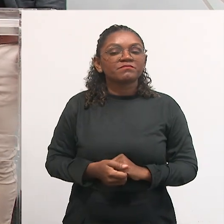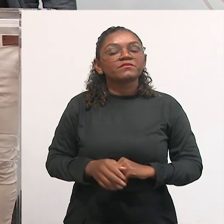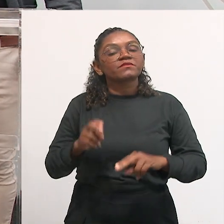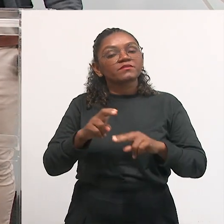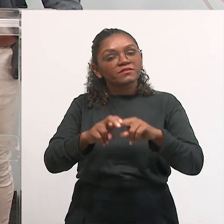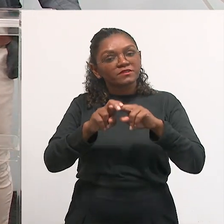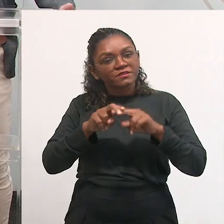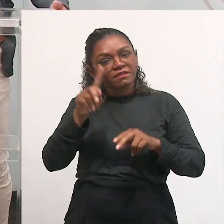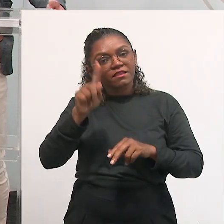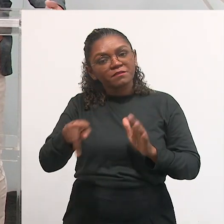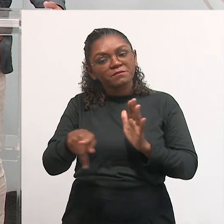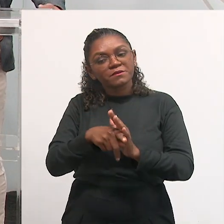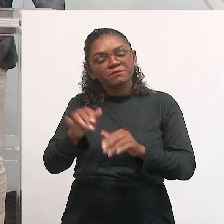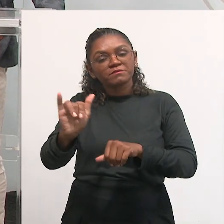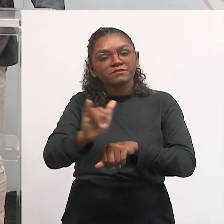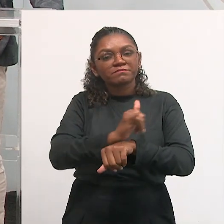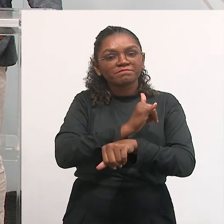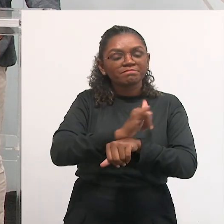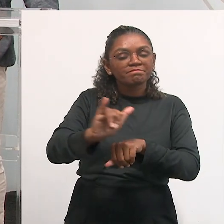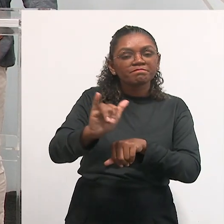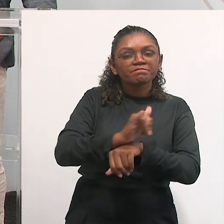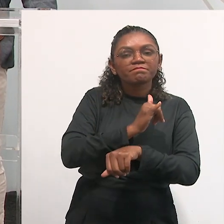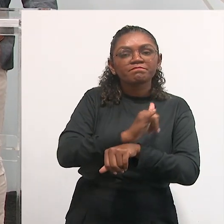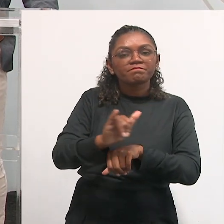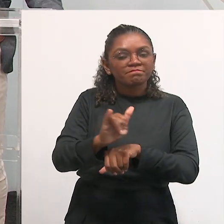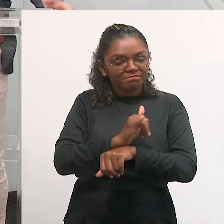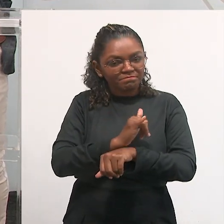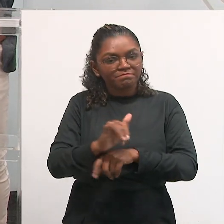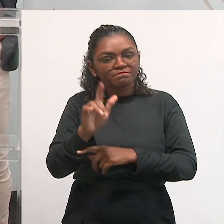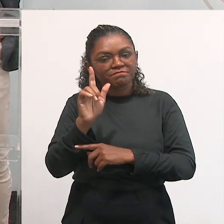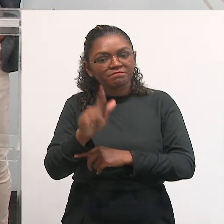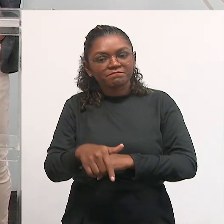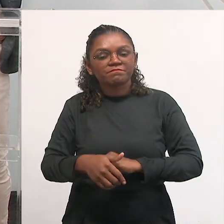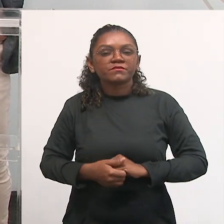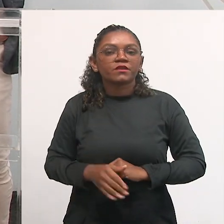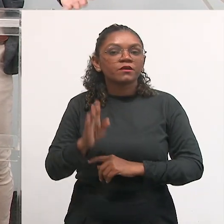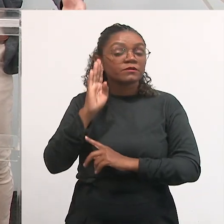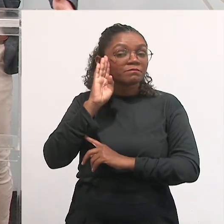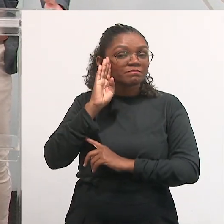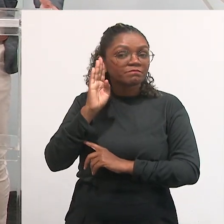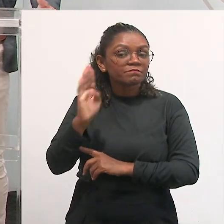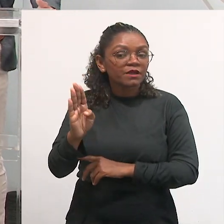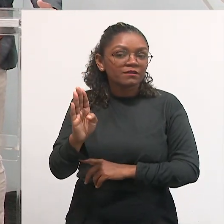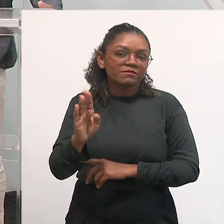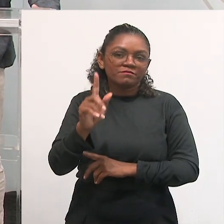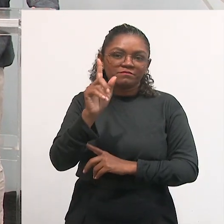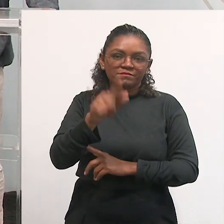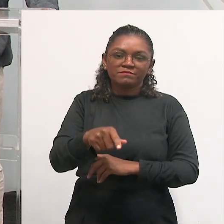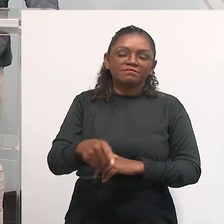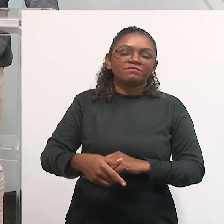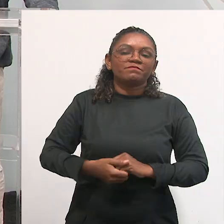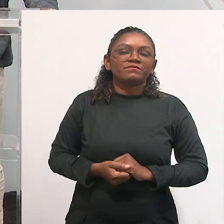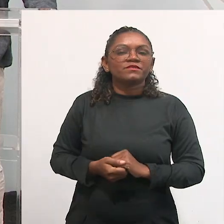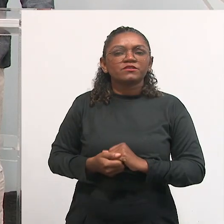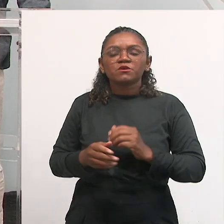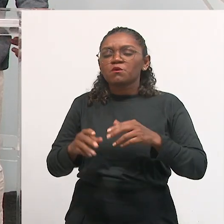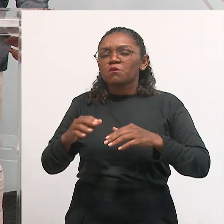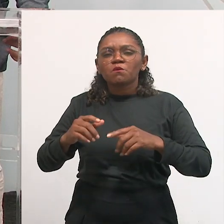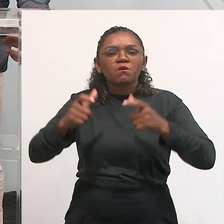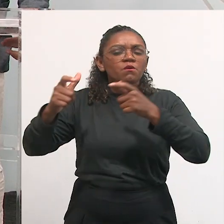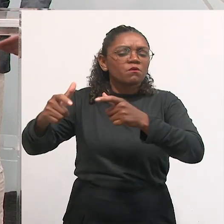também estratégica, gente, a área de recursos humanos, né, que é o principal capital aqui de qualquer organização,